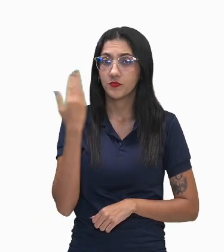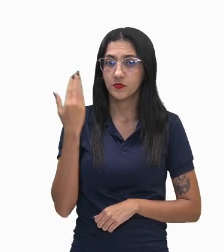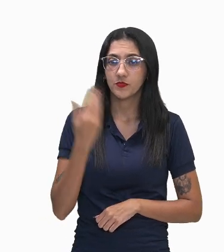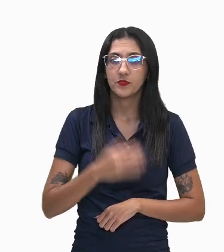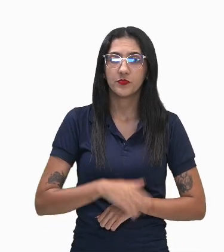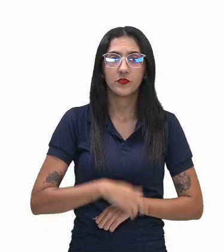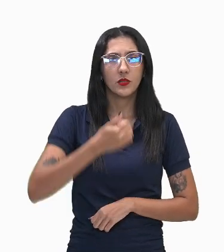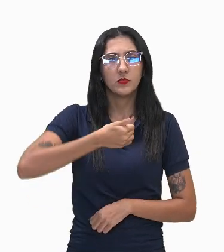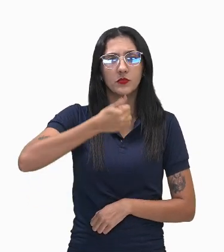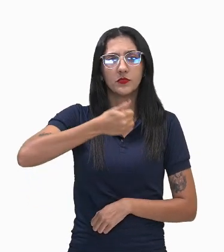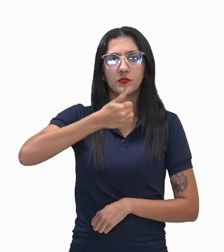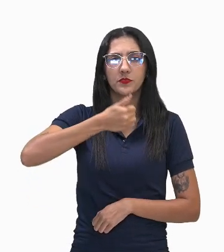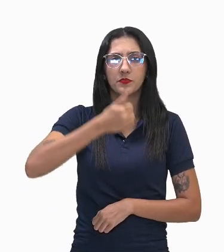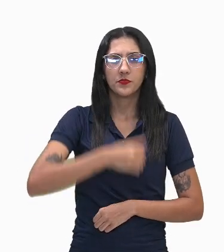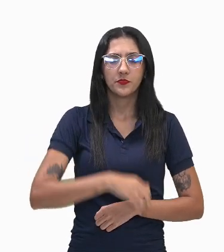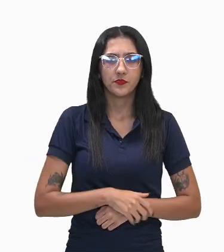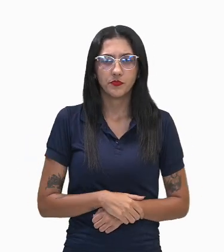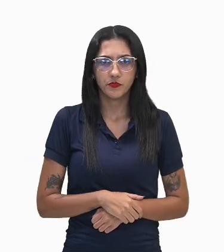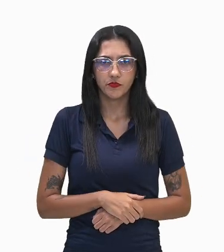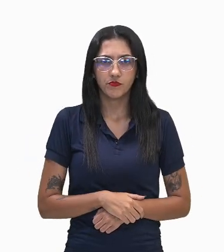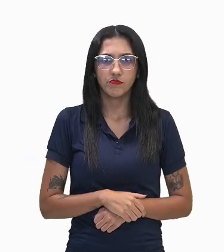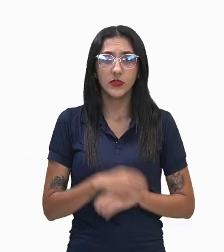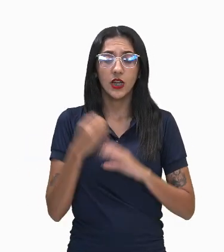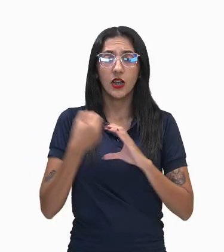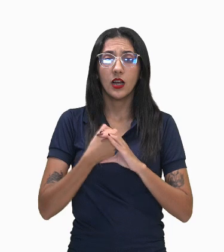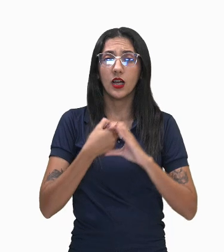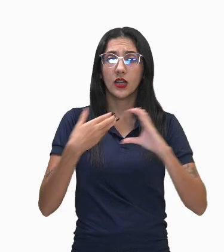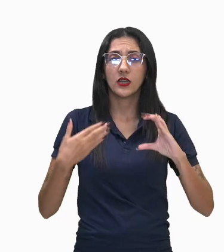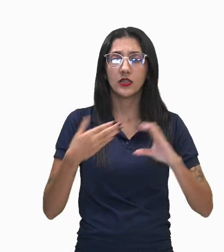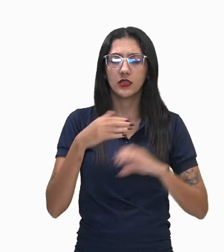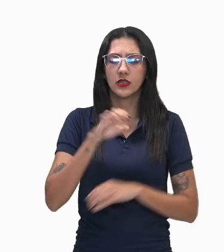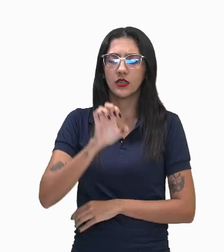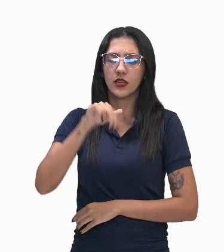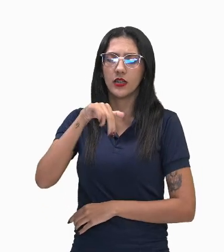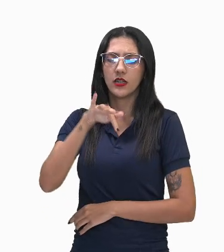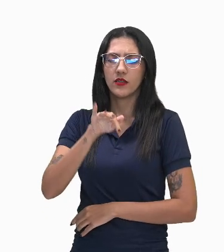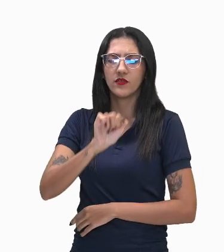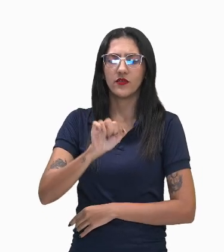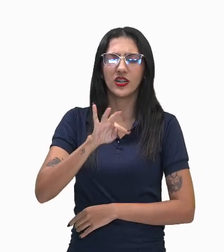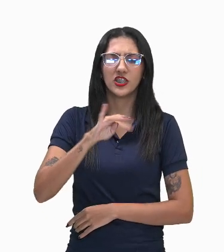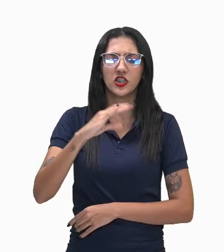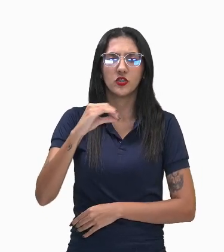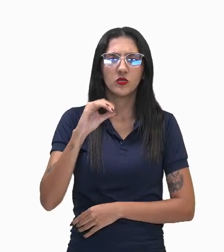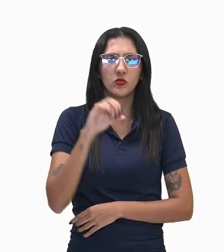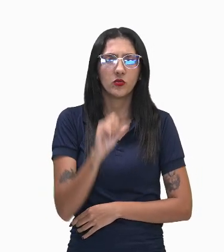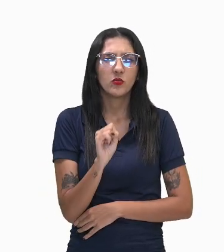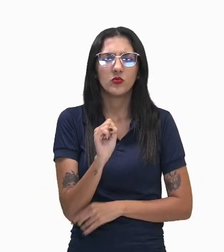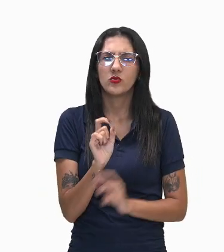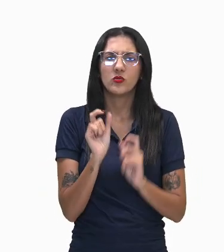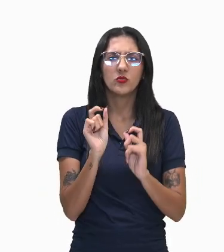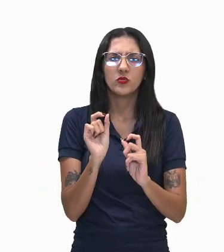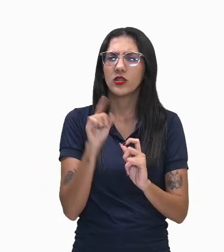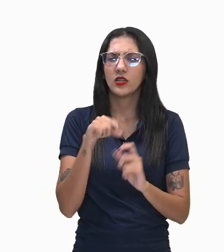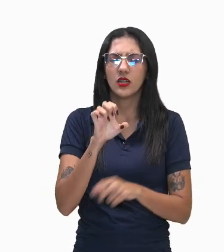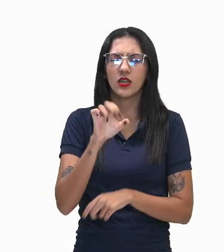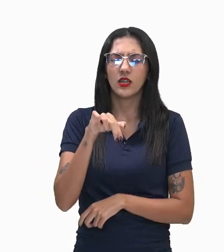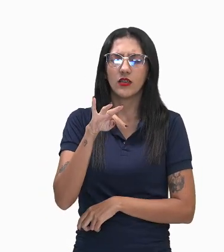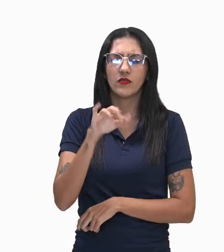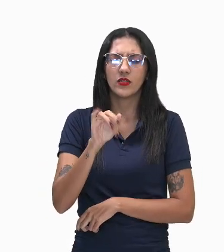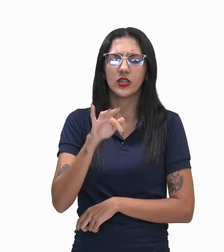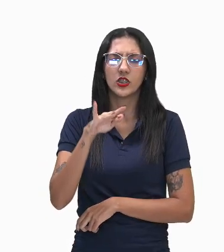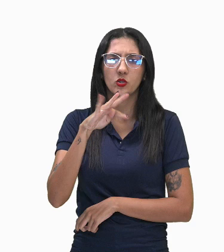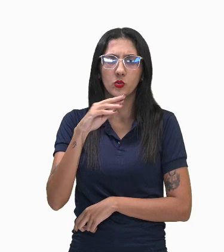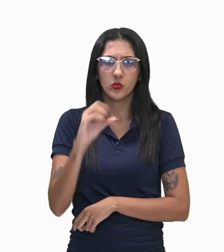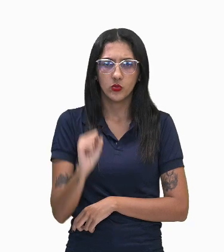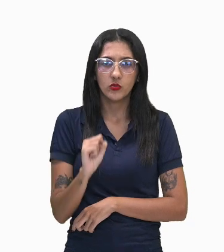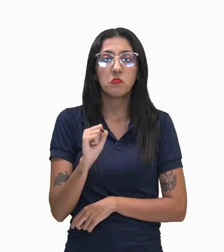linguísticos são, primeiro, elementos enfáticos. O que vem a ser elementos enfáticos? Os